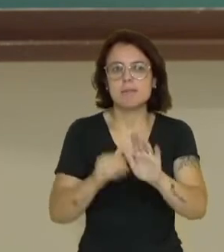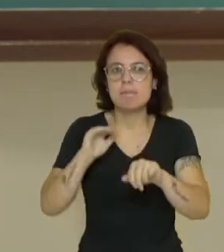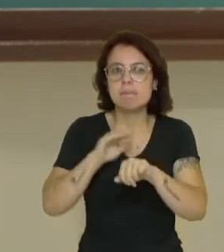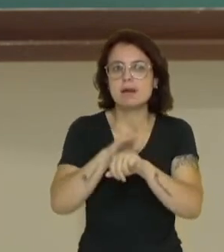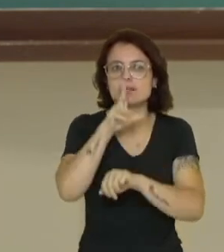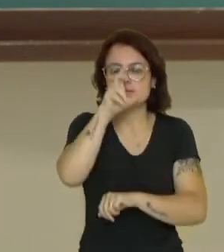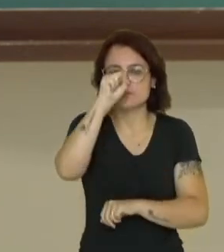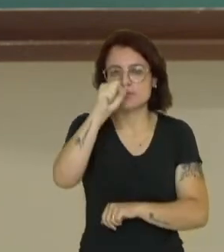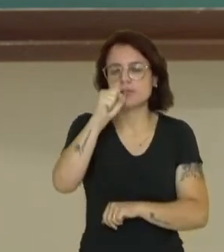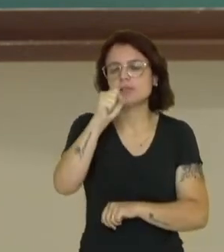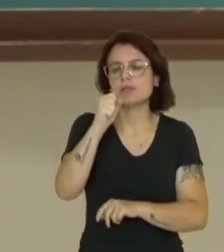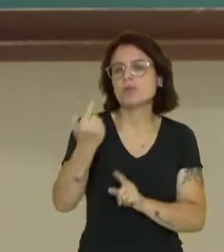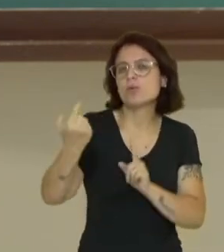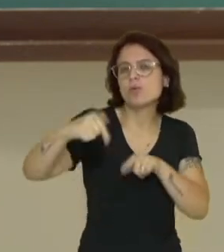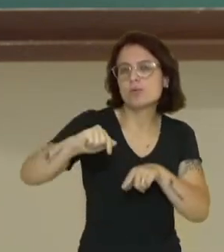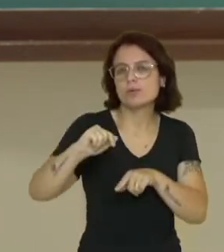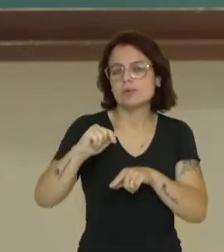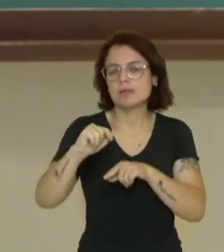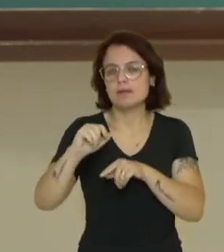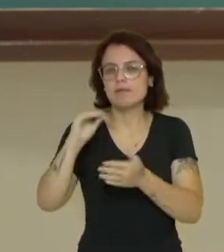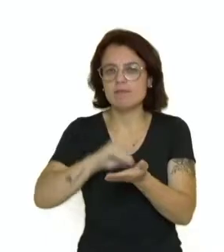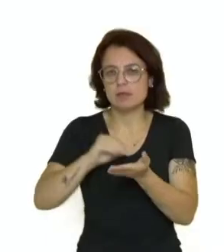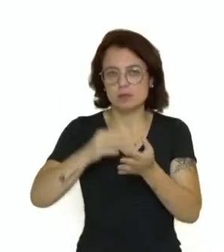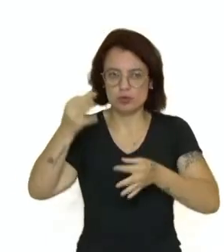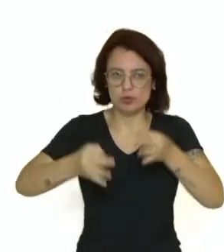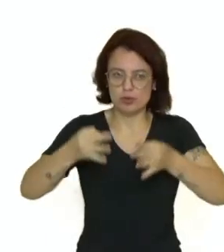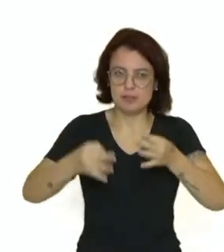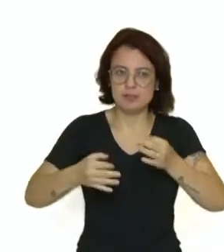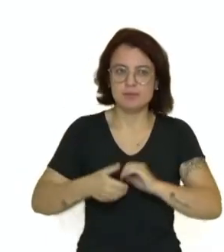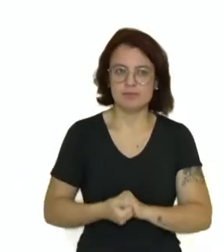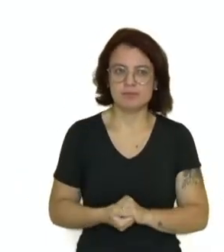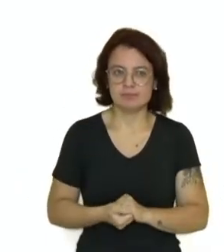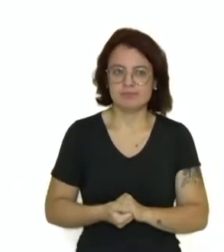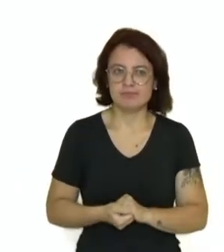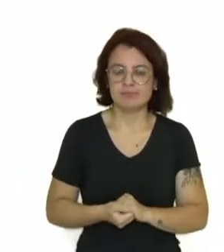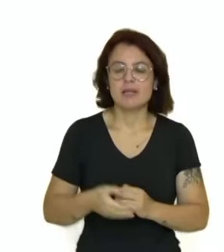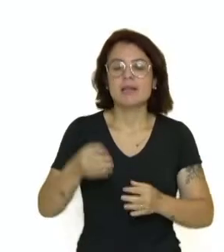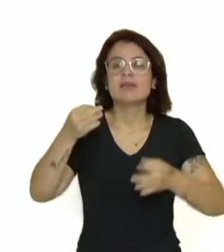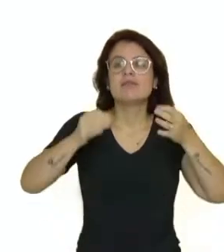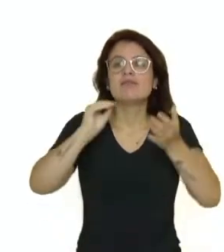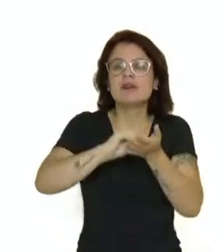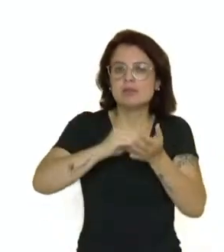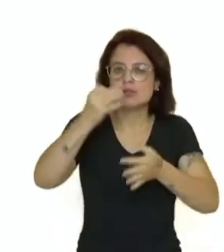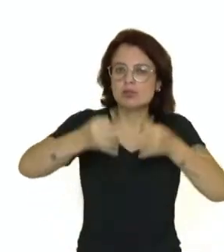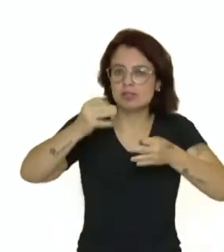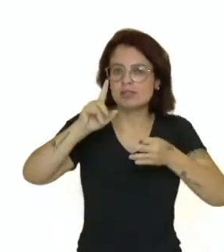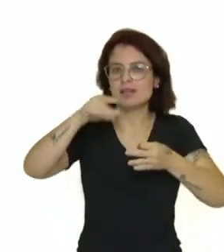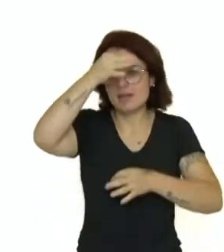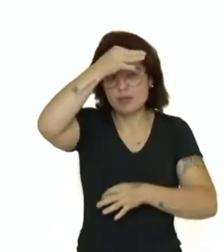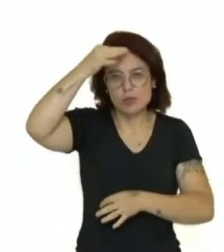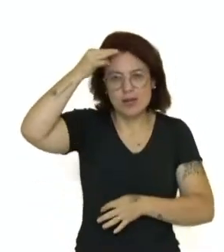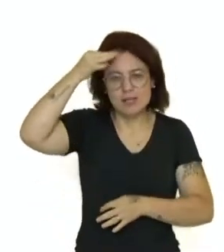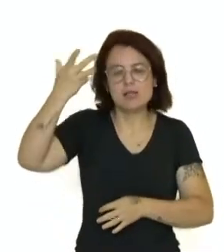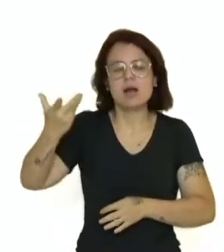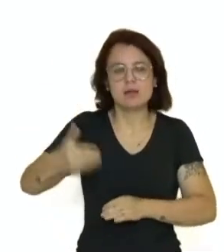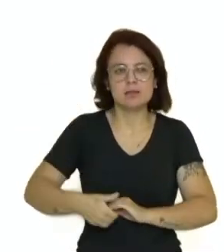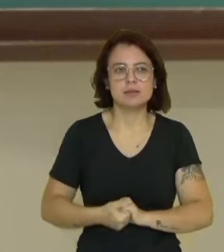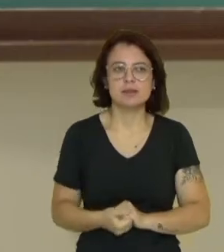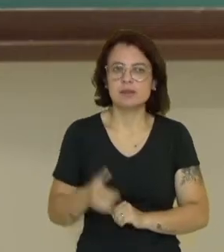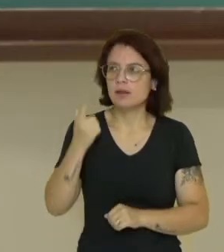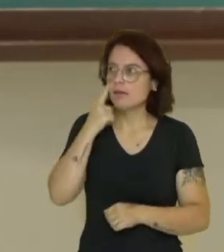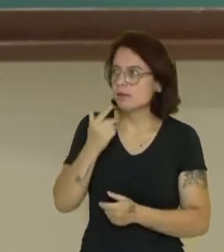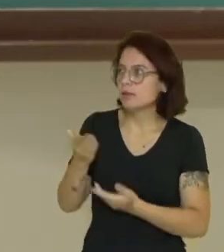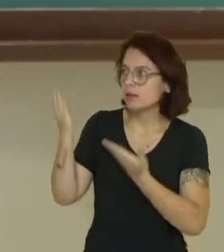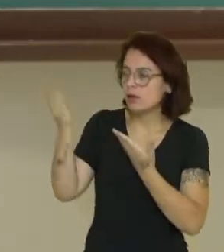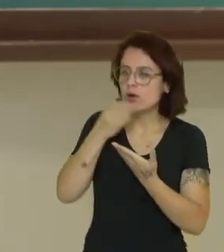mais forte do que a injustiça, uma vez que a injustiça é a ignorância. Então a gente vê no Sócrates ele